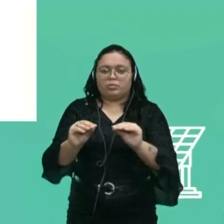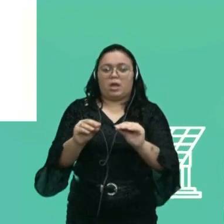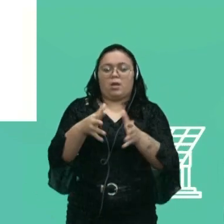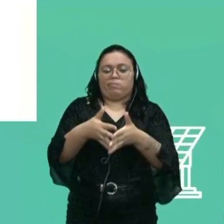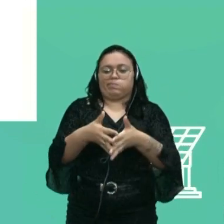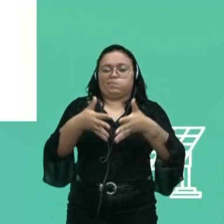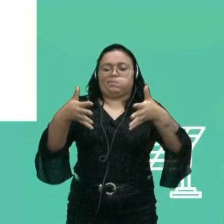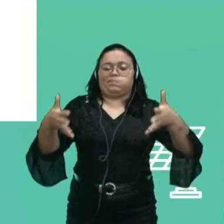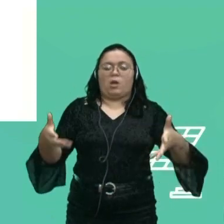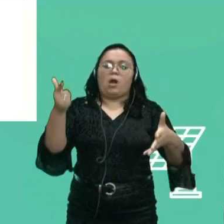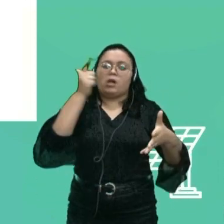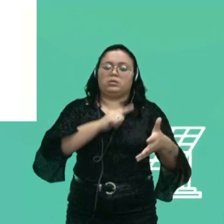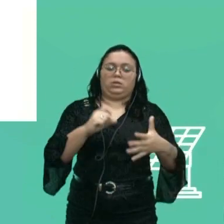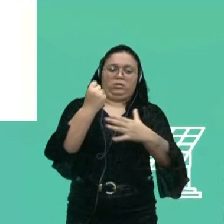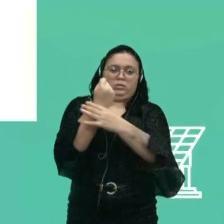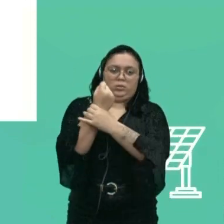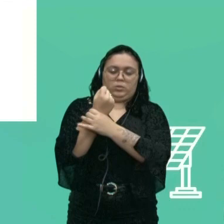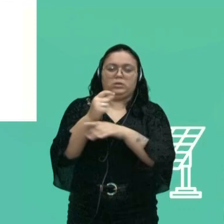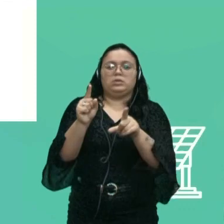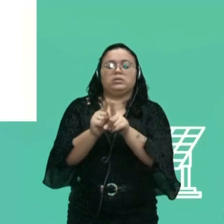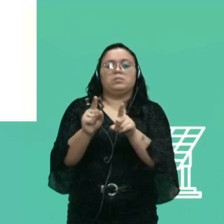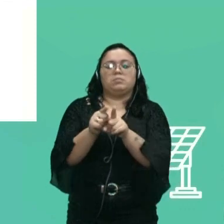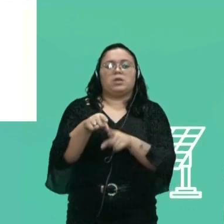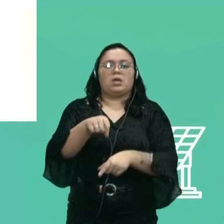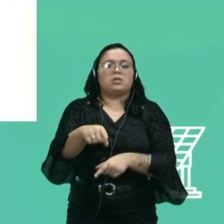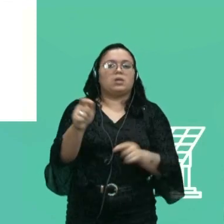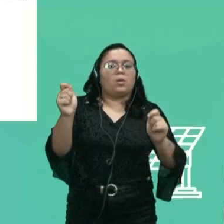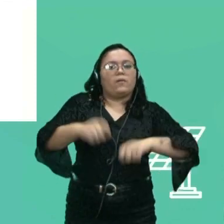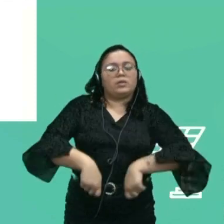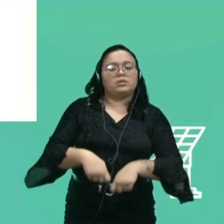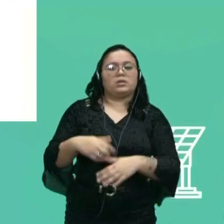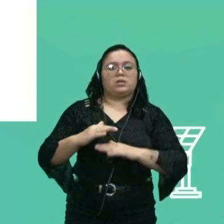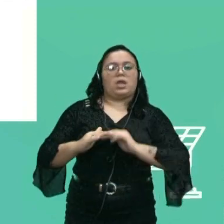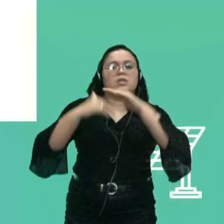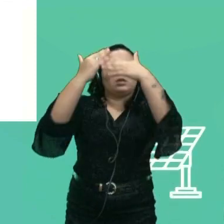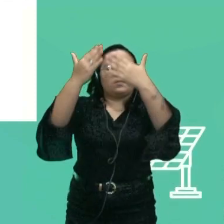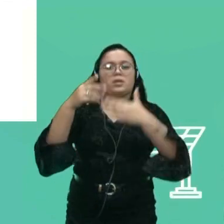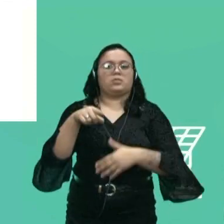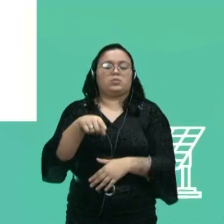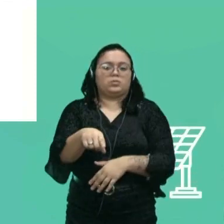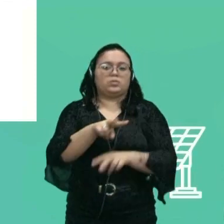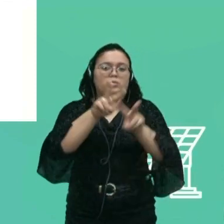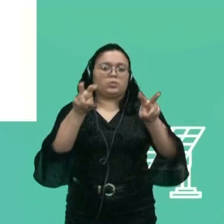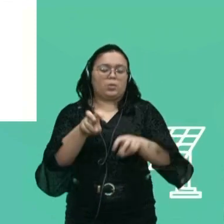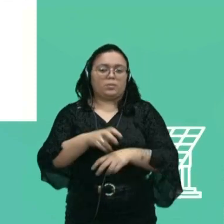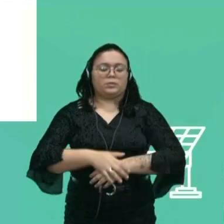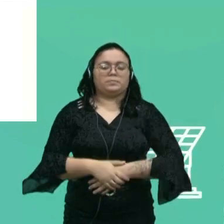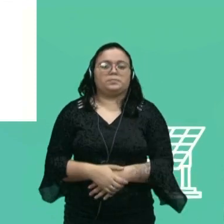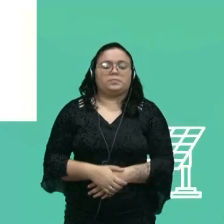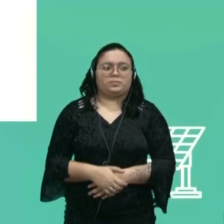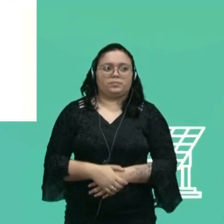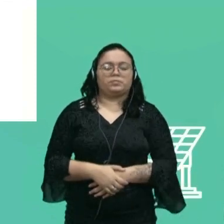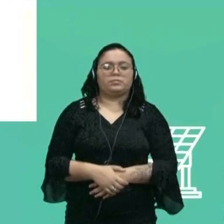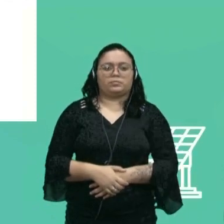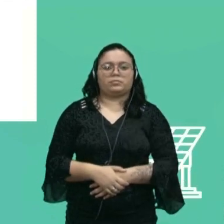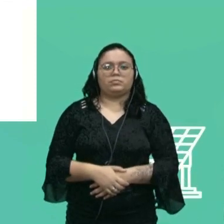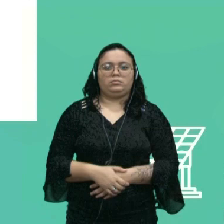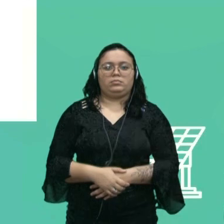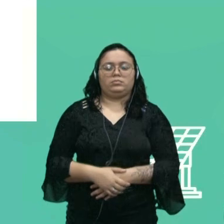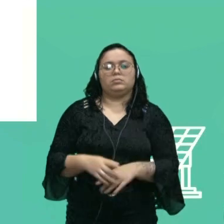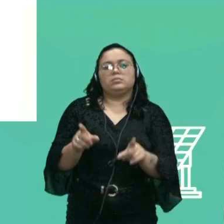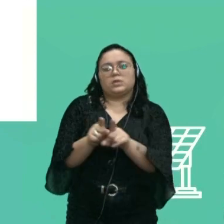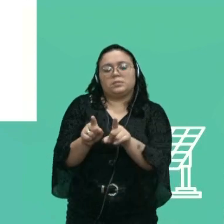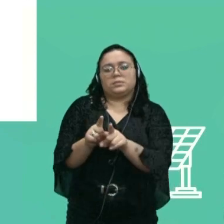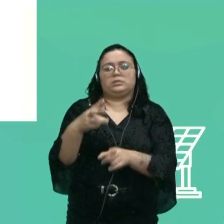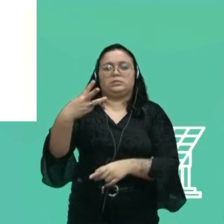a total segurança e conveniência do enriquecimento acima de 2% nessas tubulações, ou até de